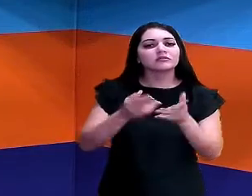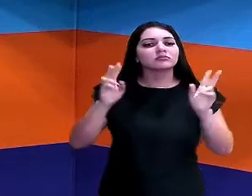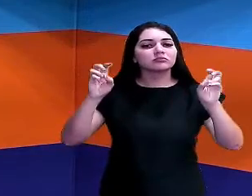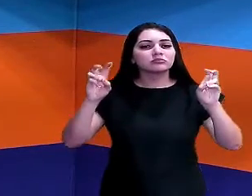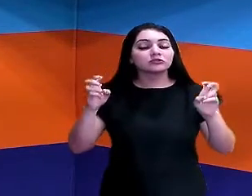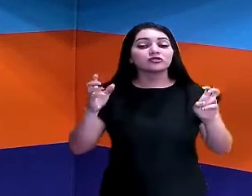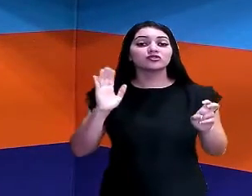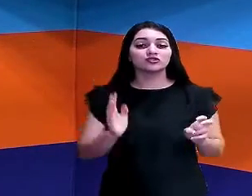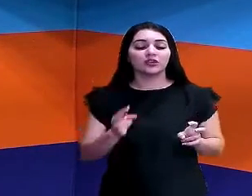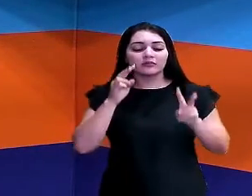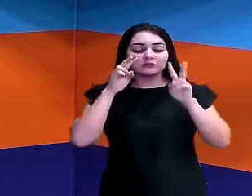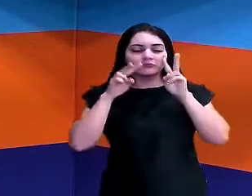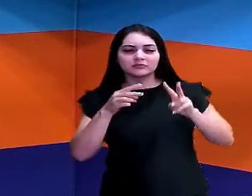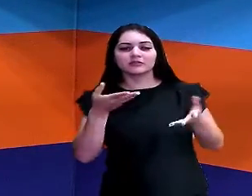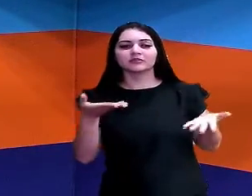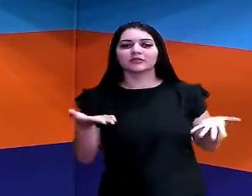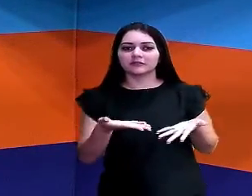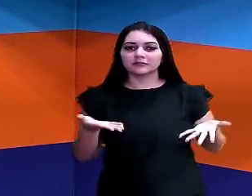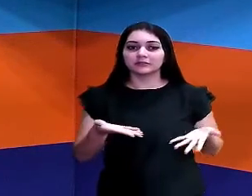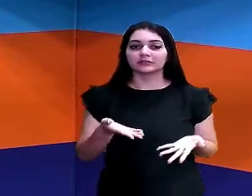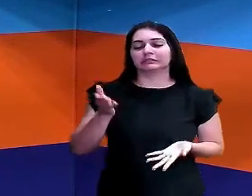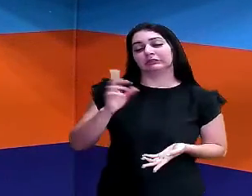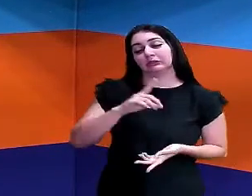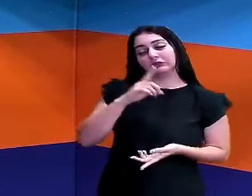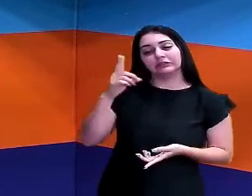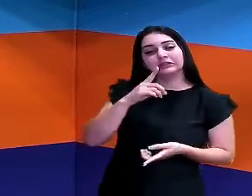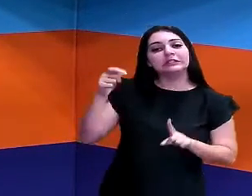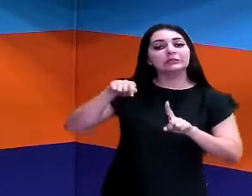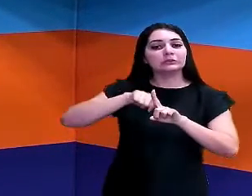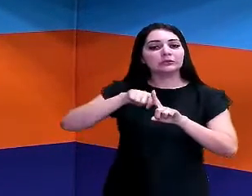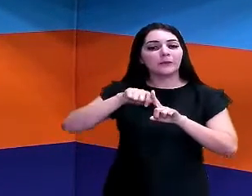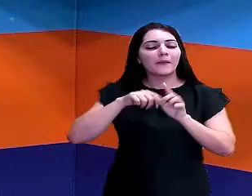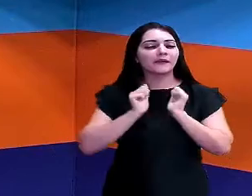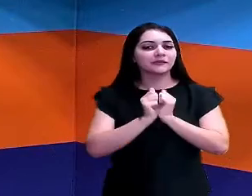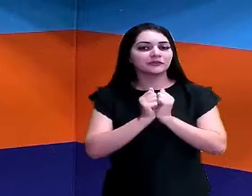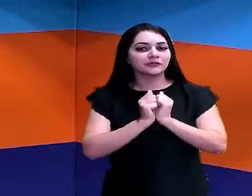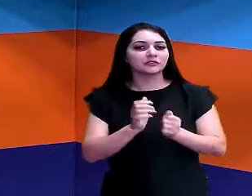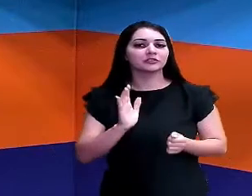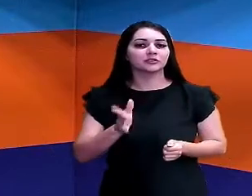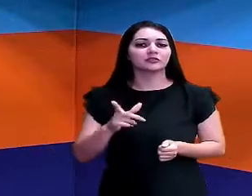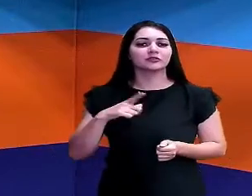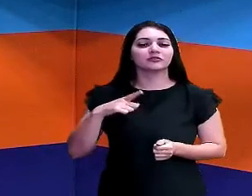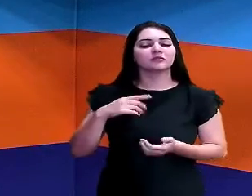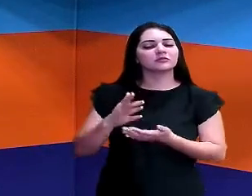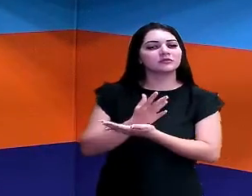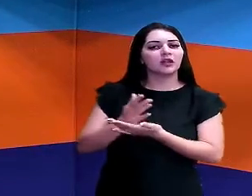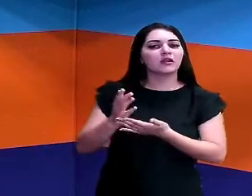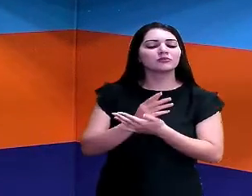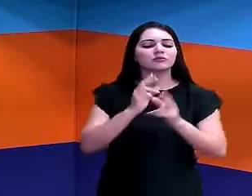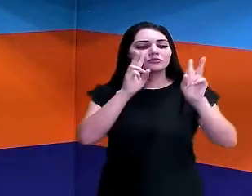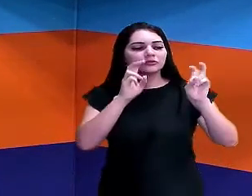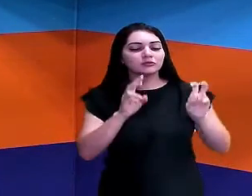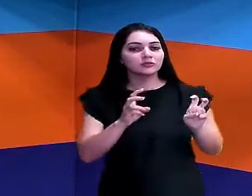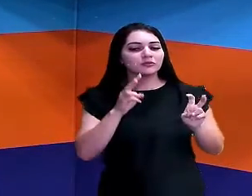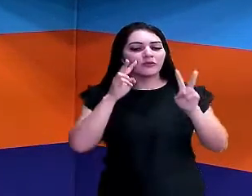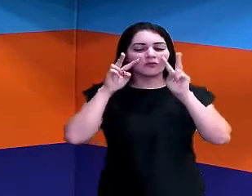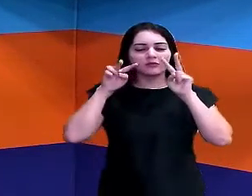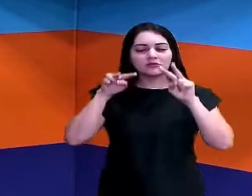tá certo? Nesses dias, nesses meses que nós estamos aqui juntinhos, nós tivemos alguns conteúdos e é isso que nós vamos ver